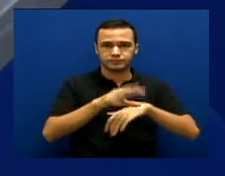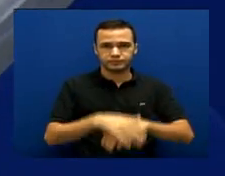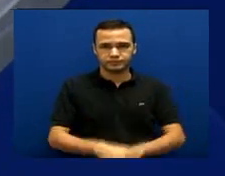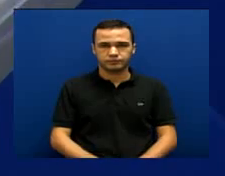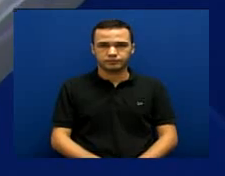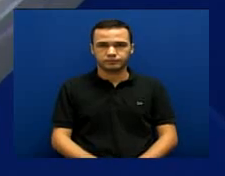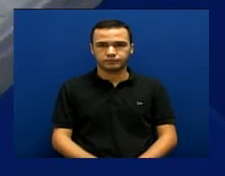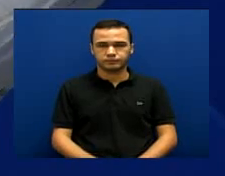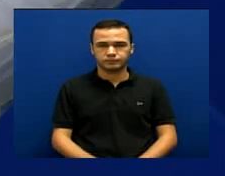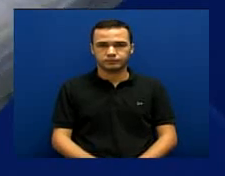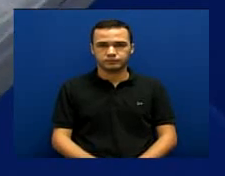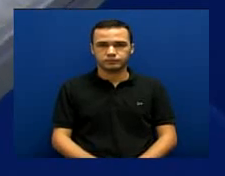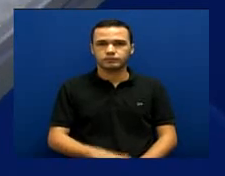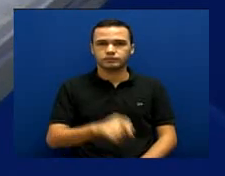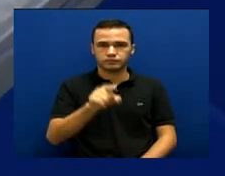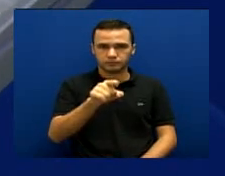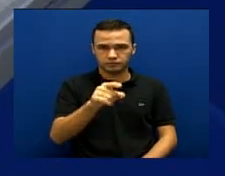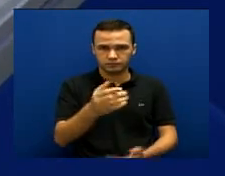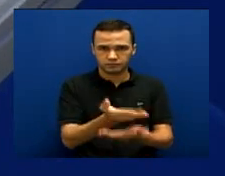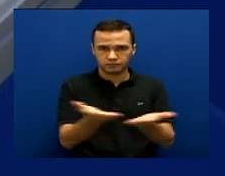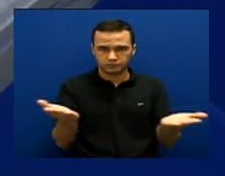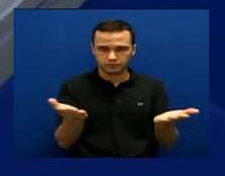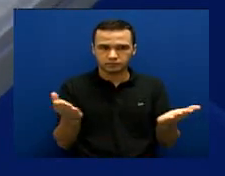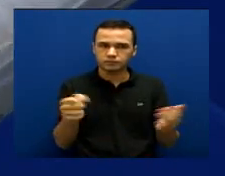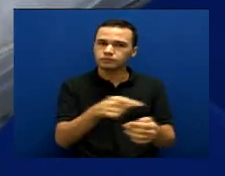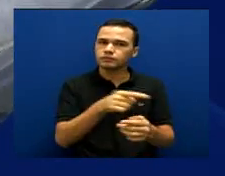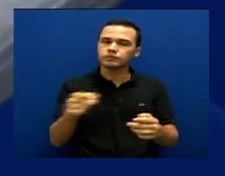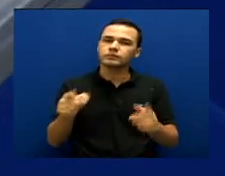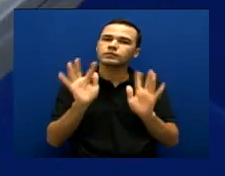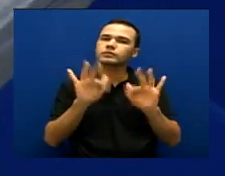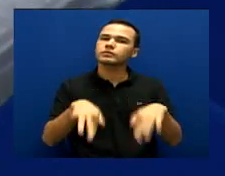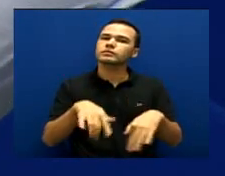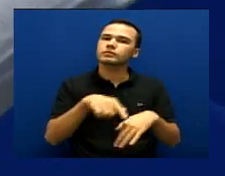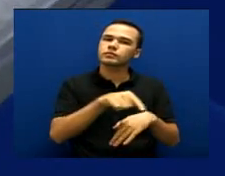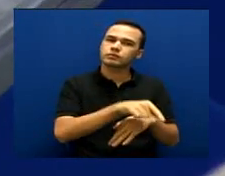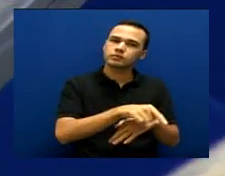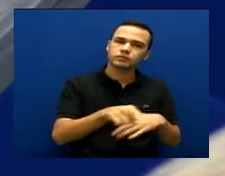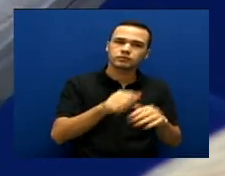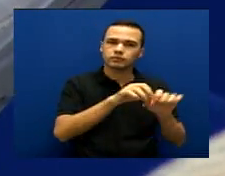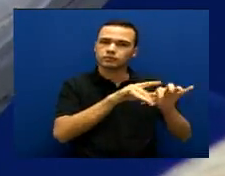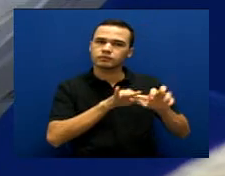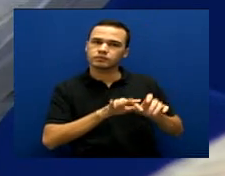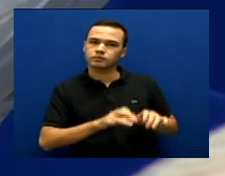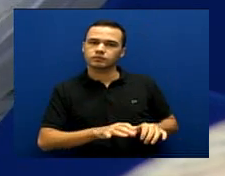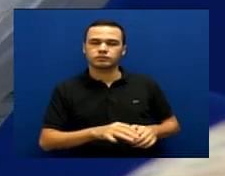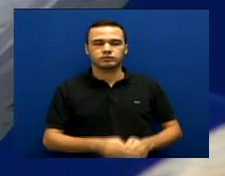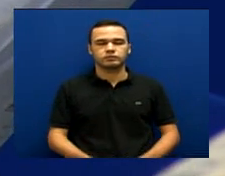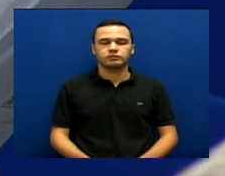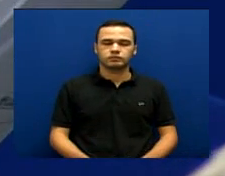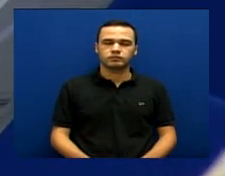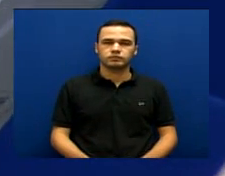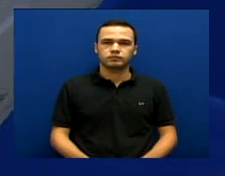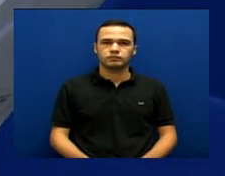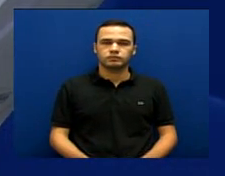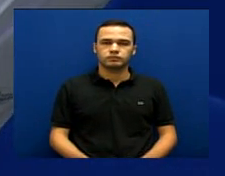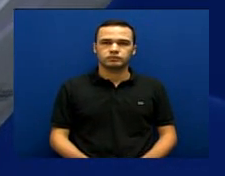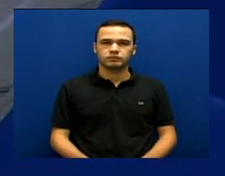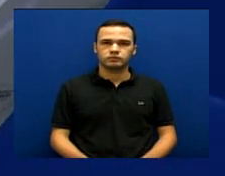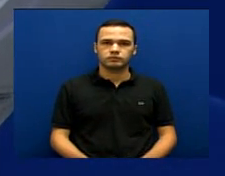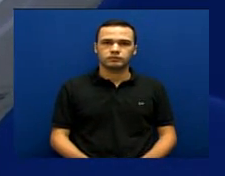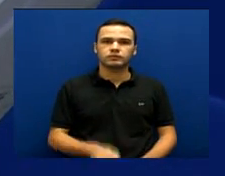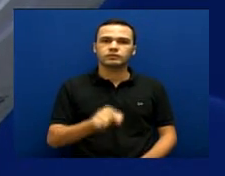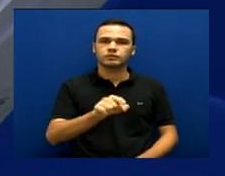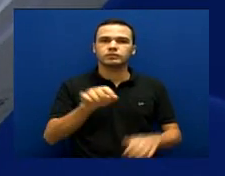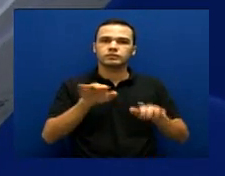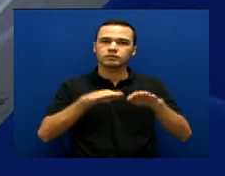para que vocês a no final do relatório ponham bom pra